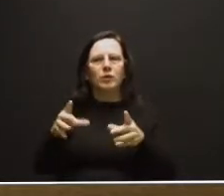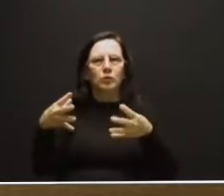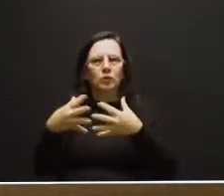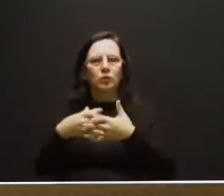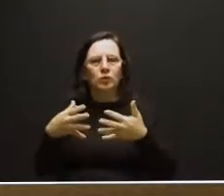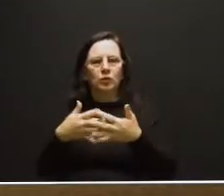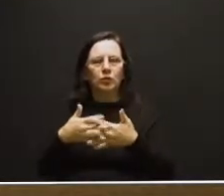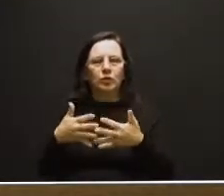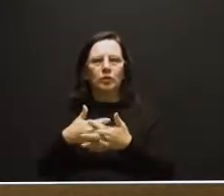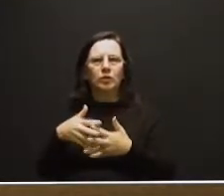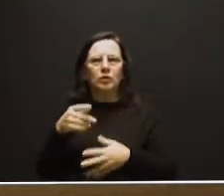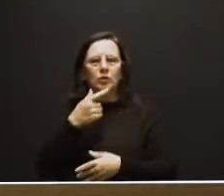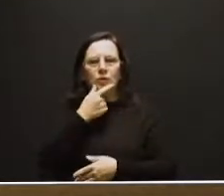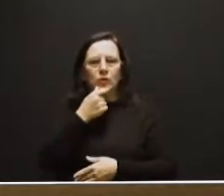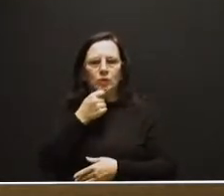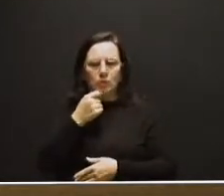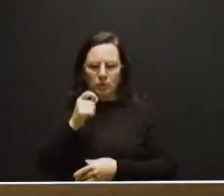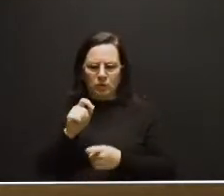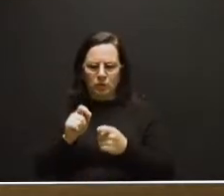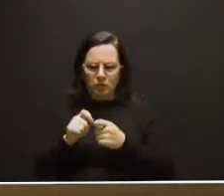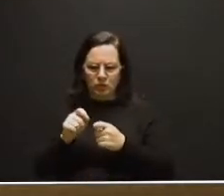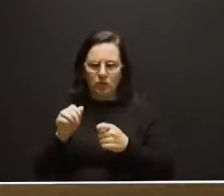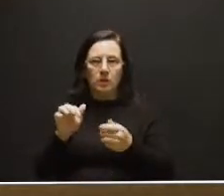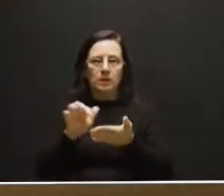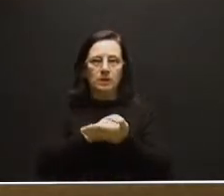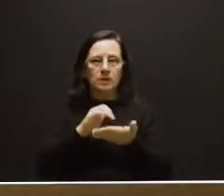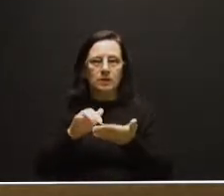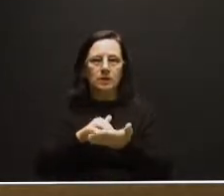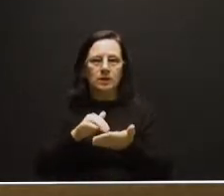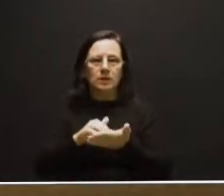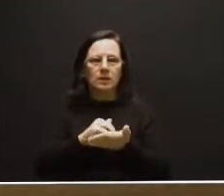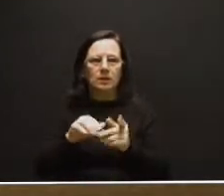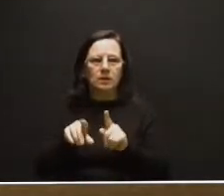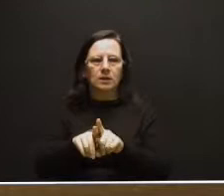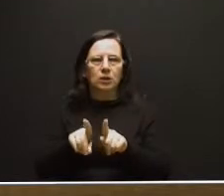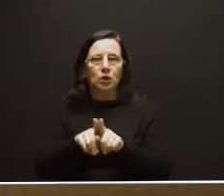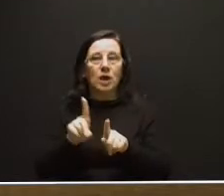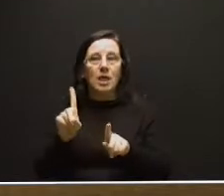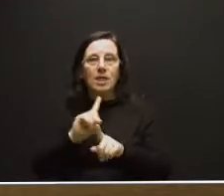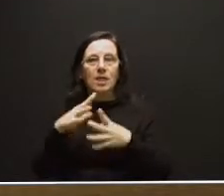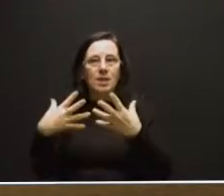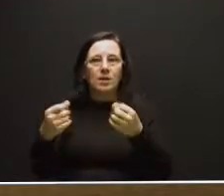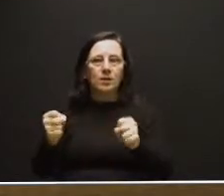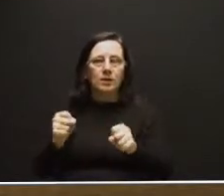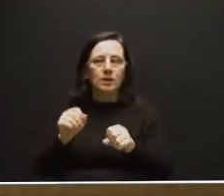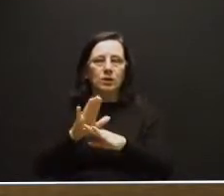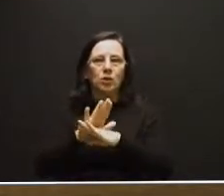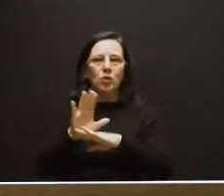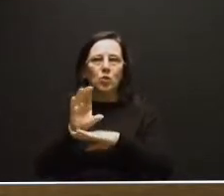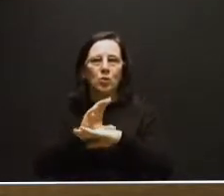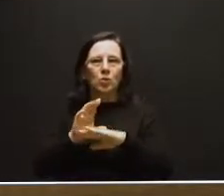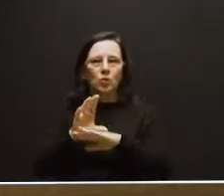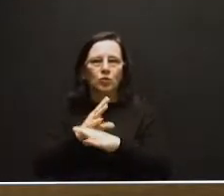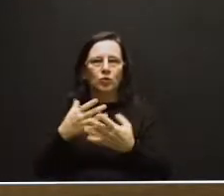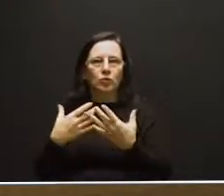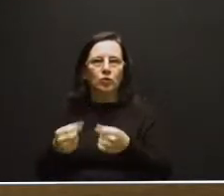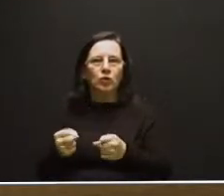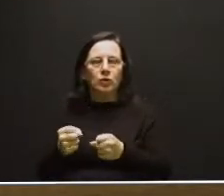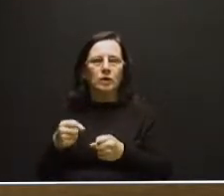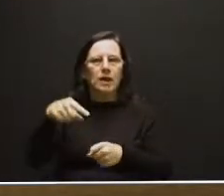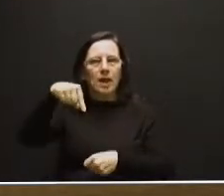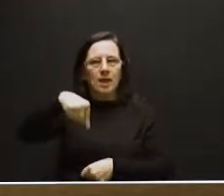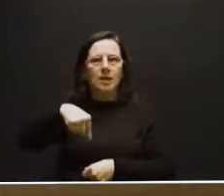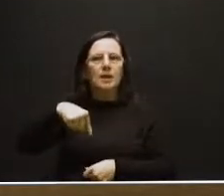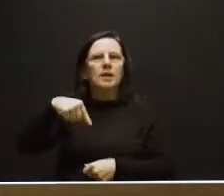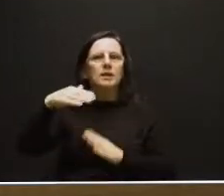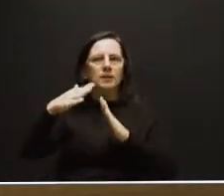que o rapaz faz a secretaria não tem atendido o mínimo constitucional confessado aqui nesta